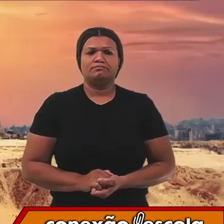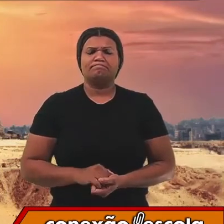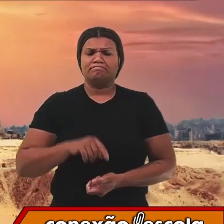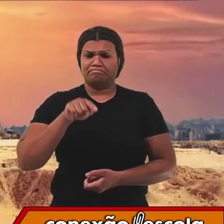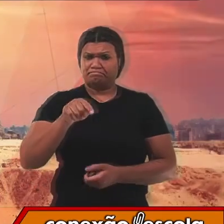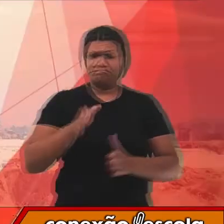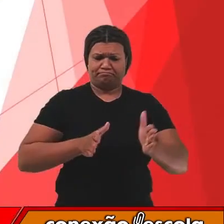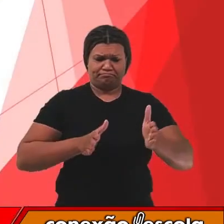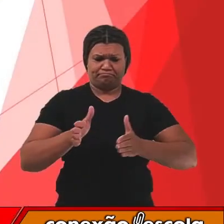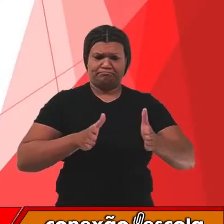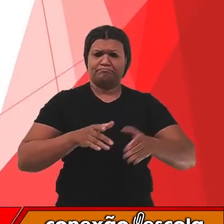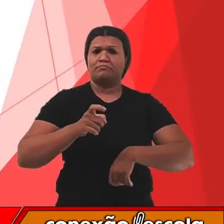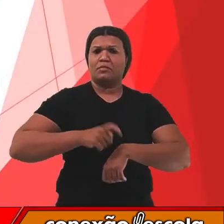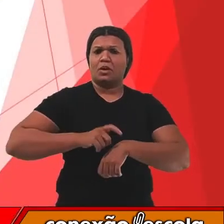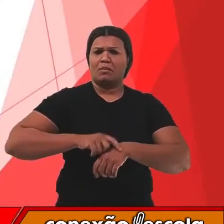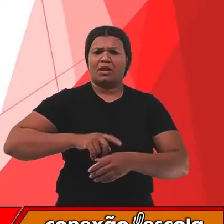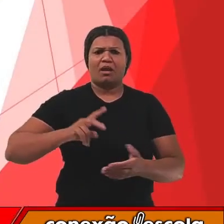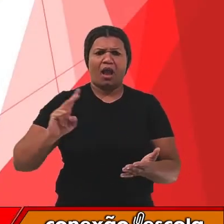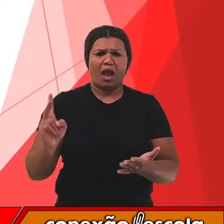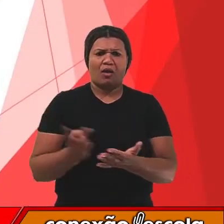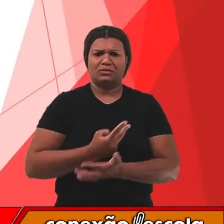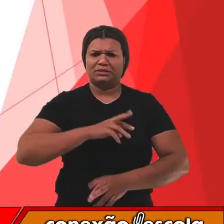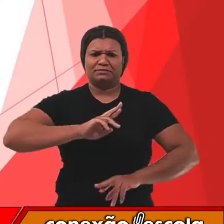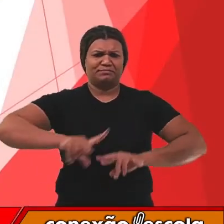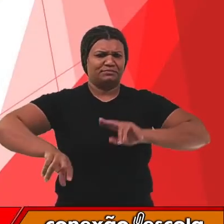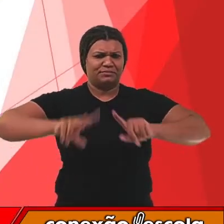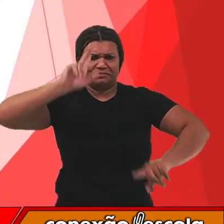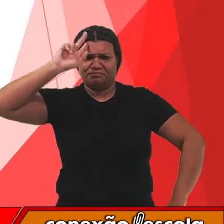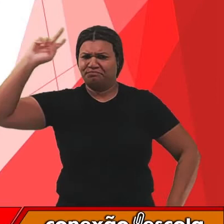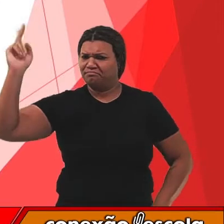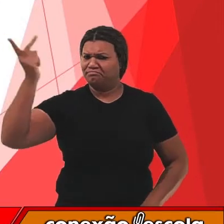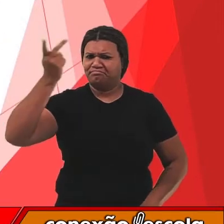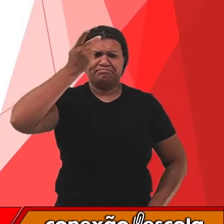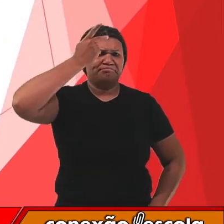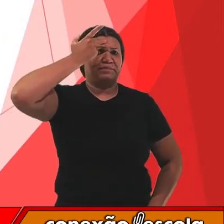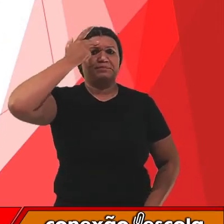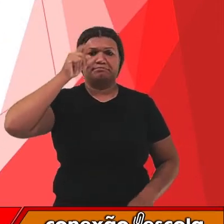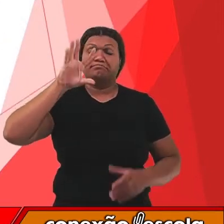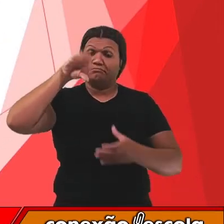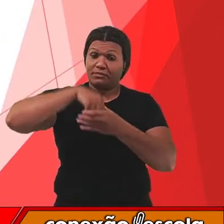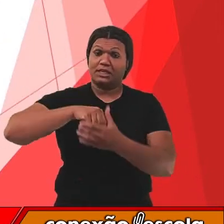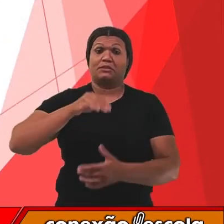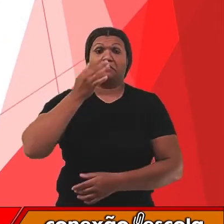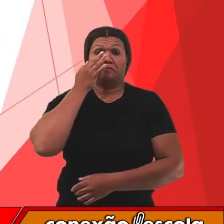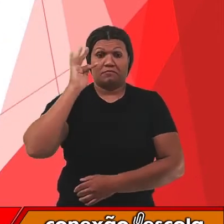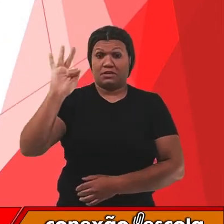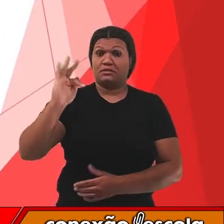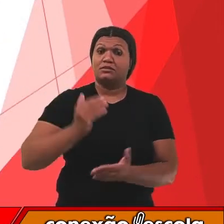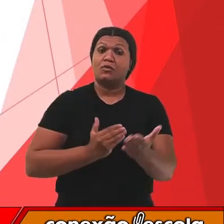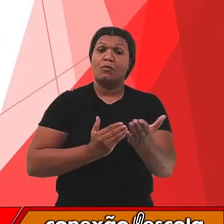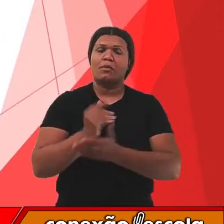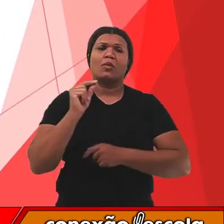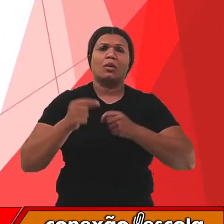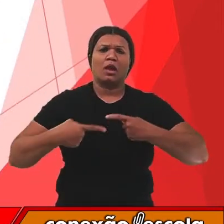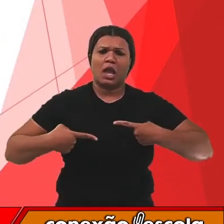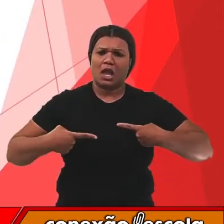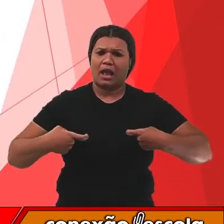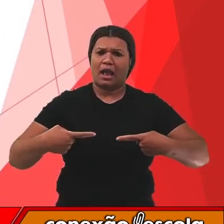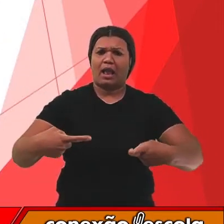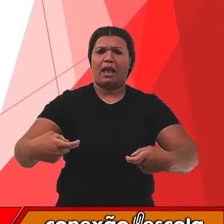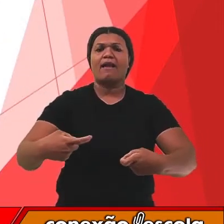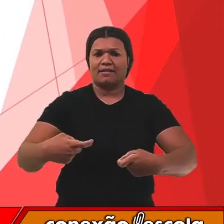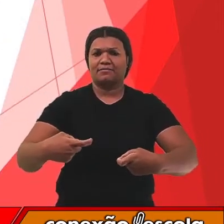Nesse momento acontecem várias revoltas na França e nós temos então uma guerra civil na